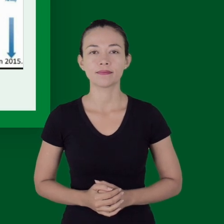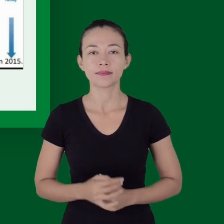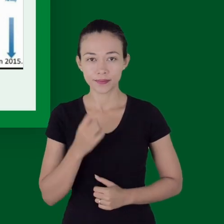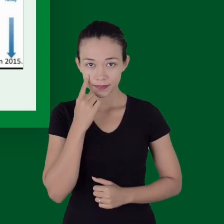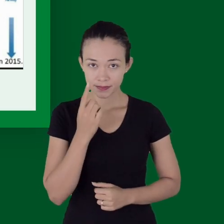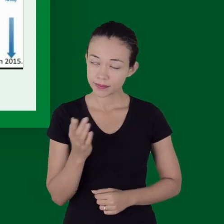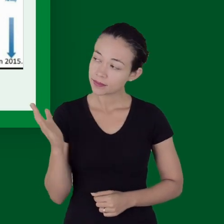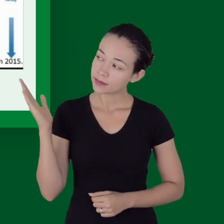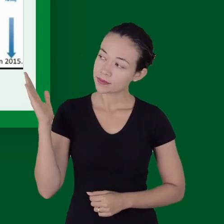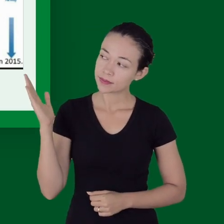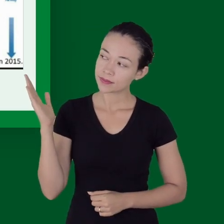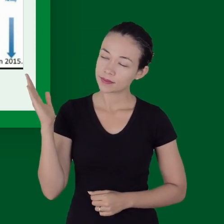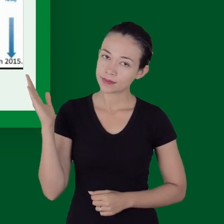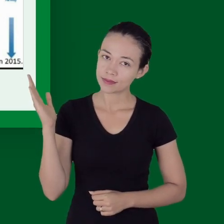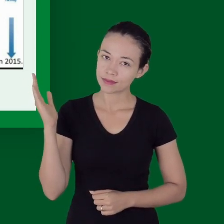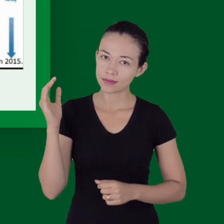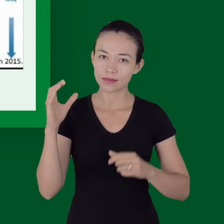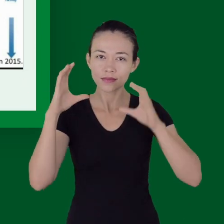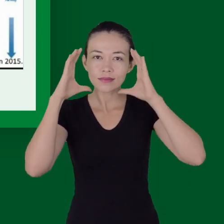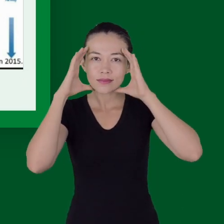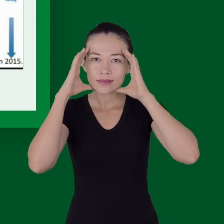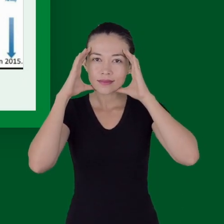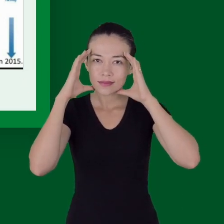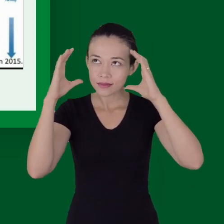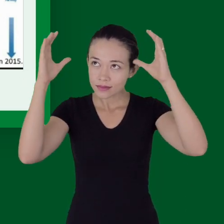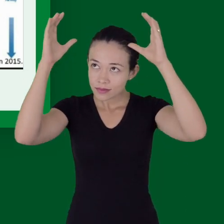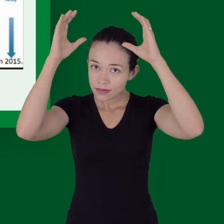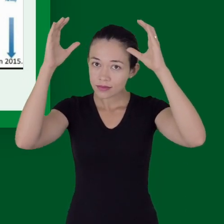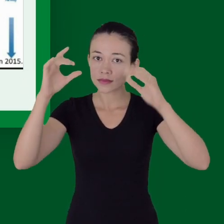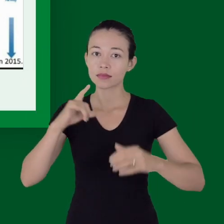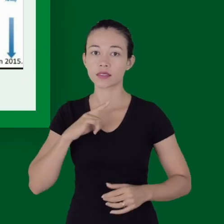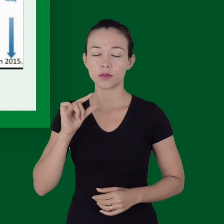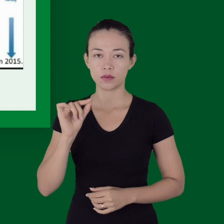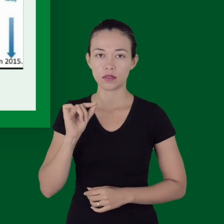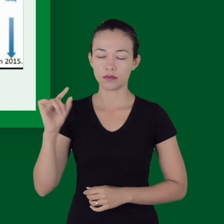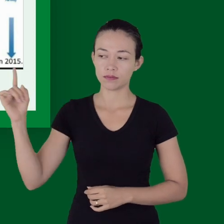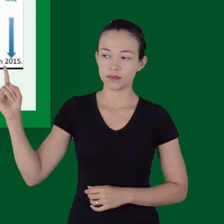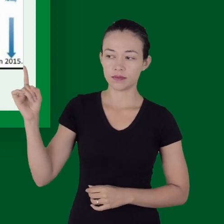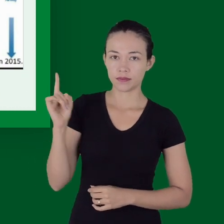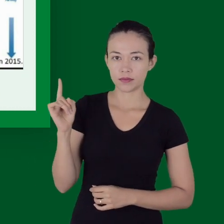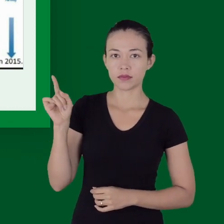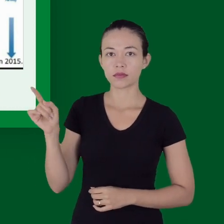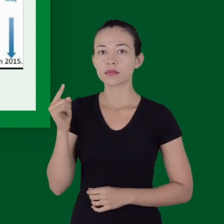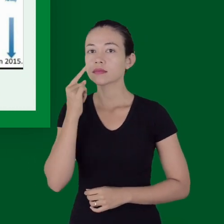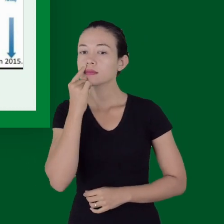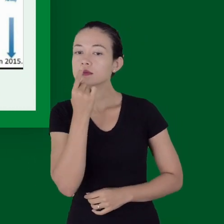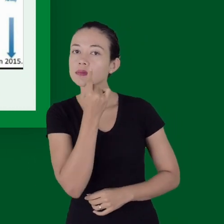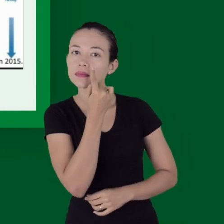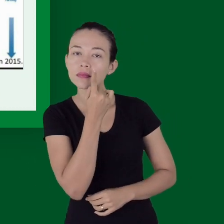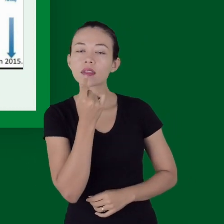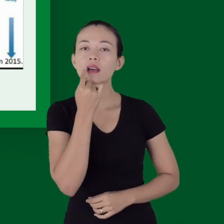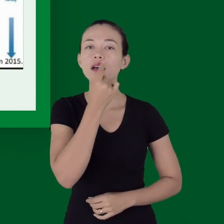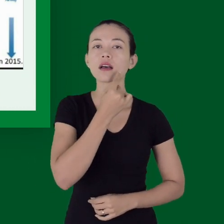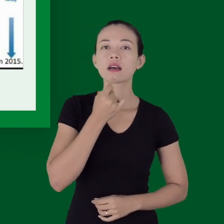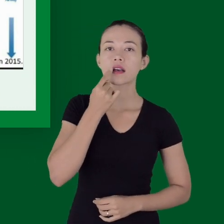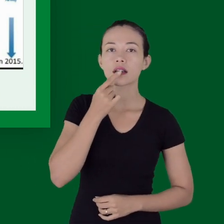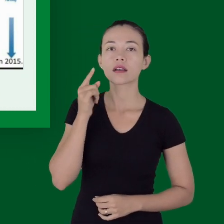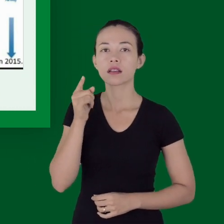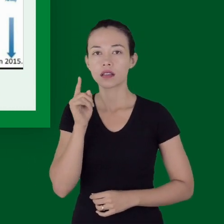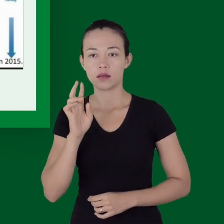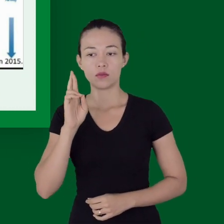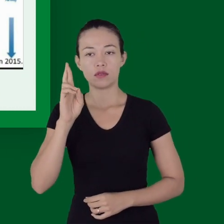Localizado ao nível da cabeça do paciente, a gente vai ter quem fica com a via aérea. Quem fica com a via aérea vai ser responsável